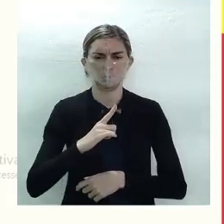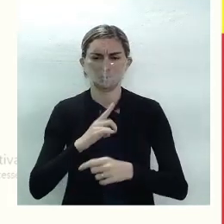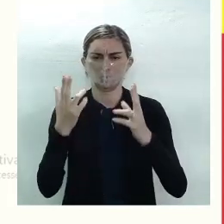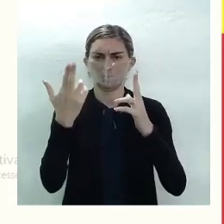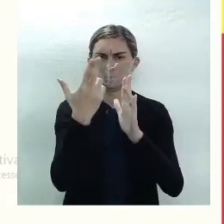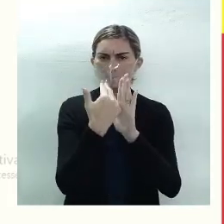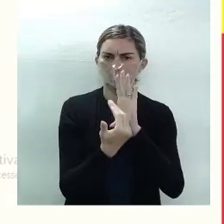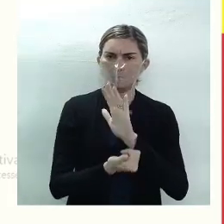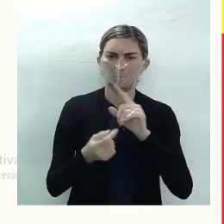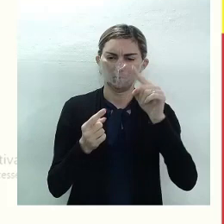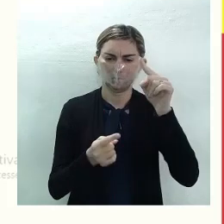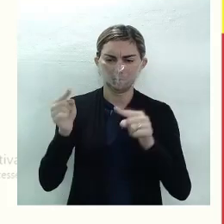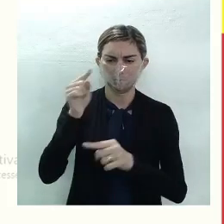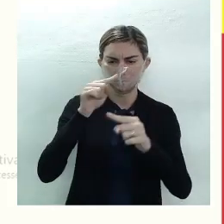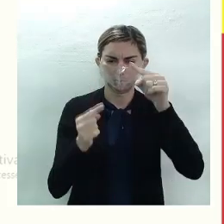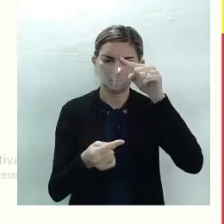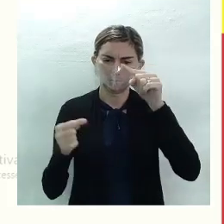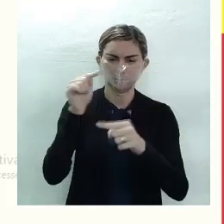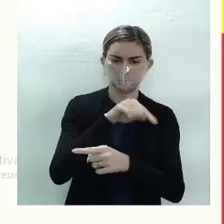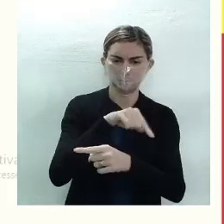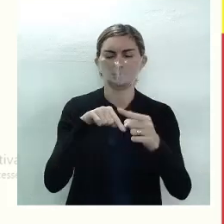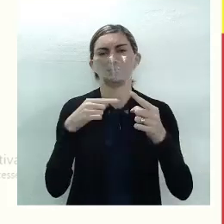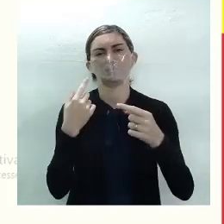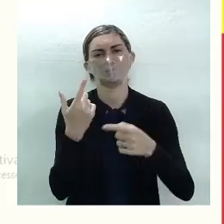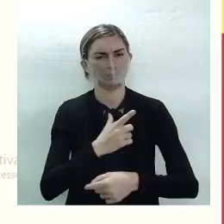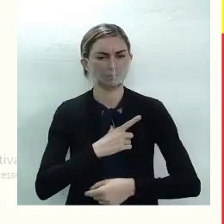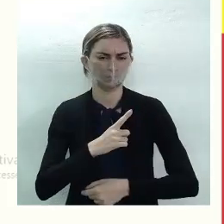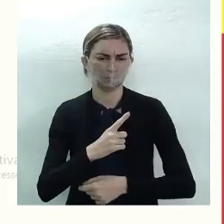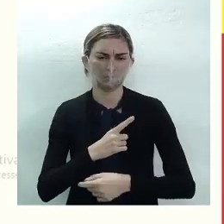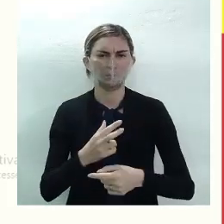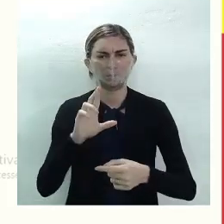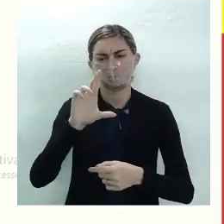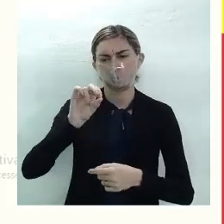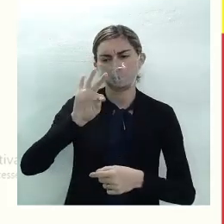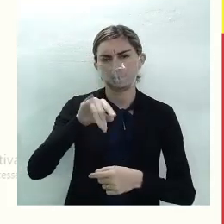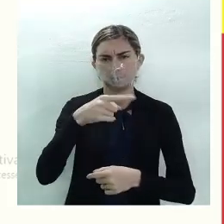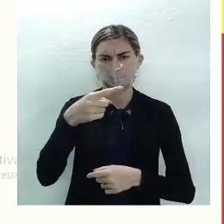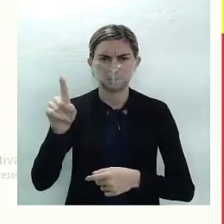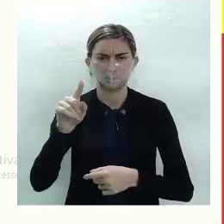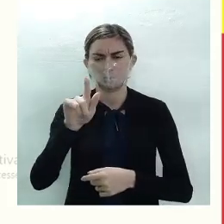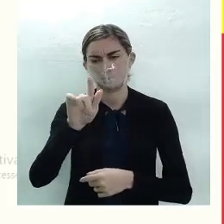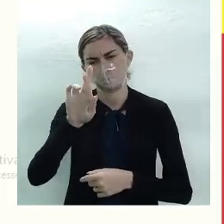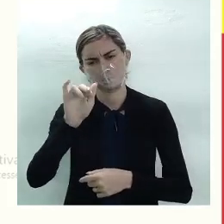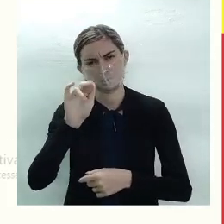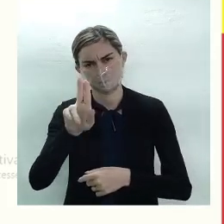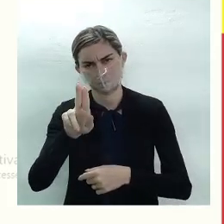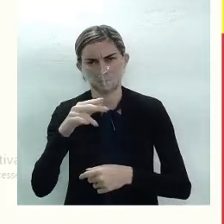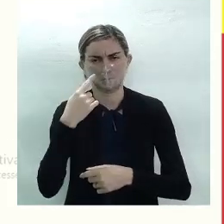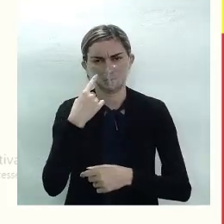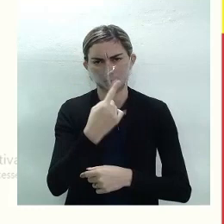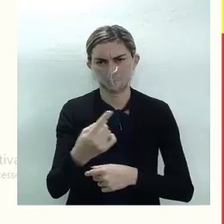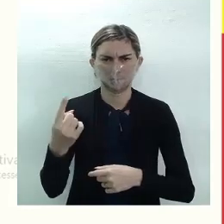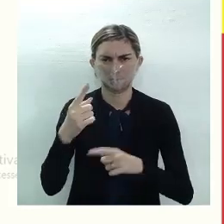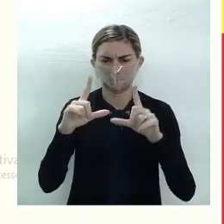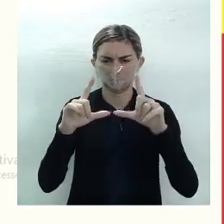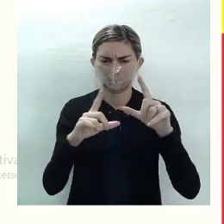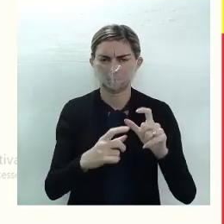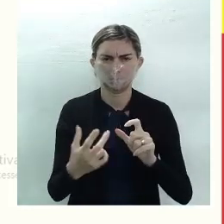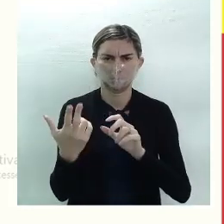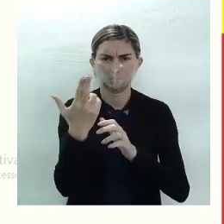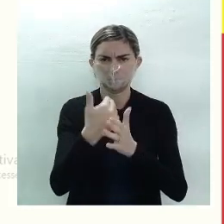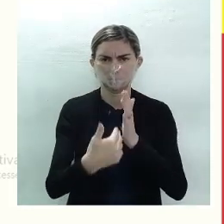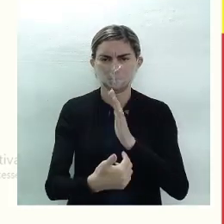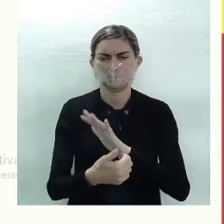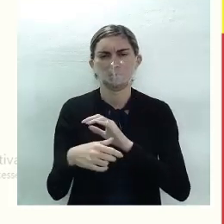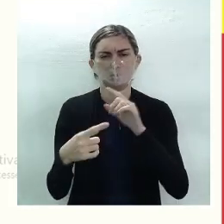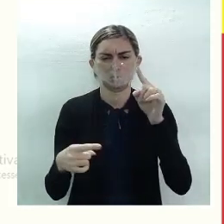figura, girei. Então, existe uma rotação aí em grau e vem essa figura. Essa,